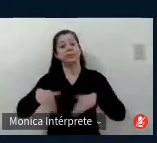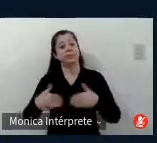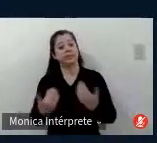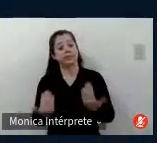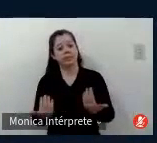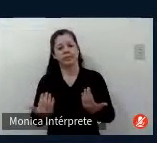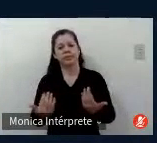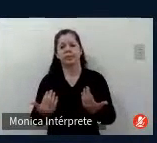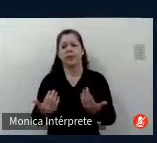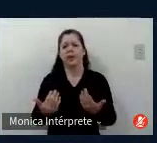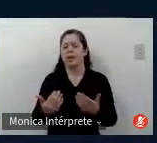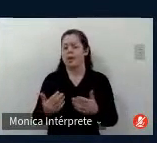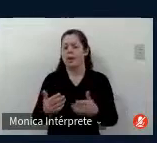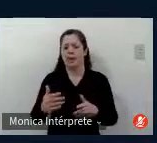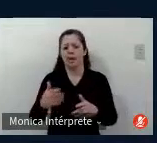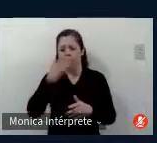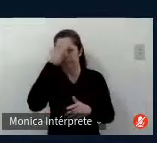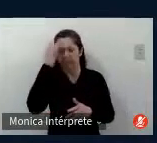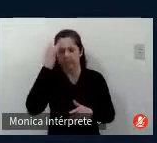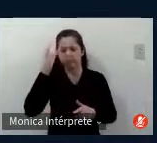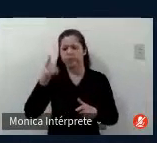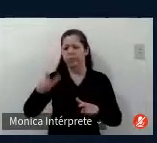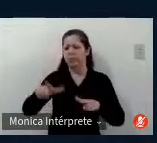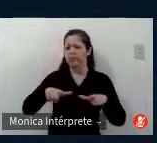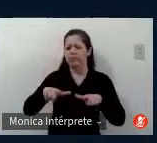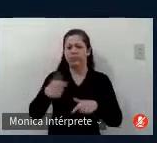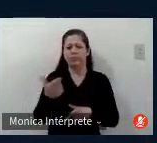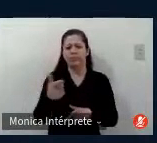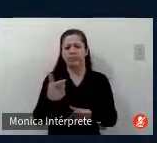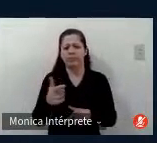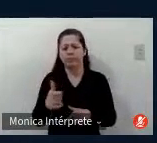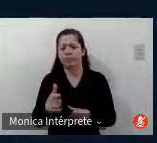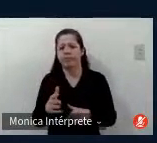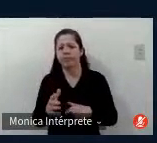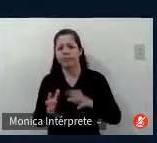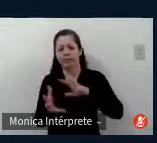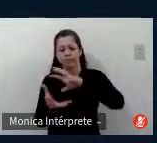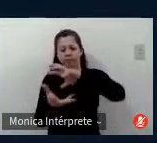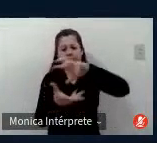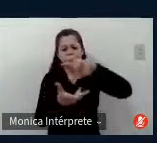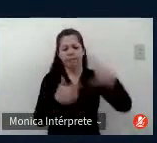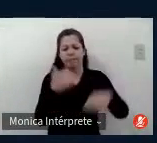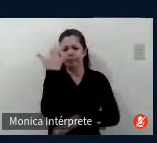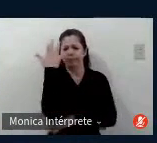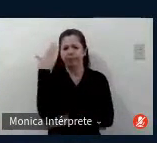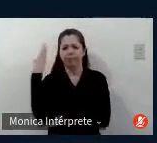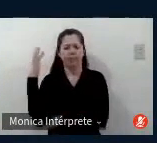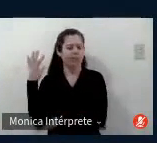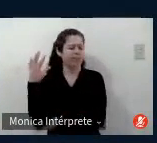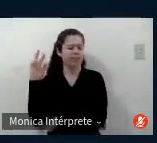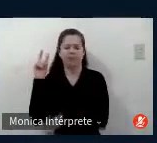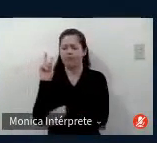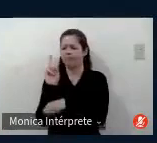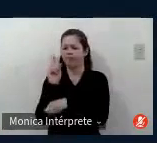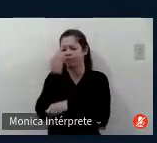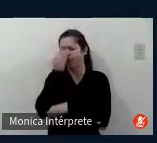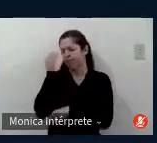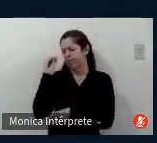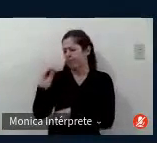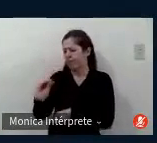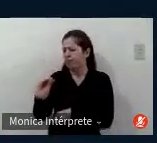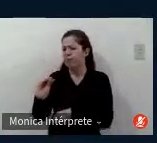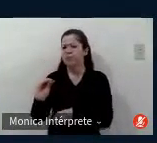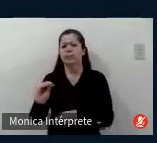exclusão social e a degradação do meio ambiente, elas são, né, assim, evidências, né, ou